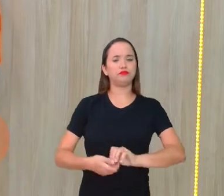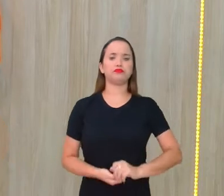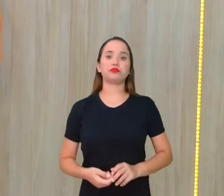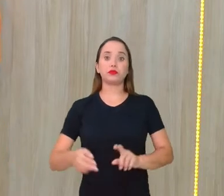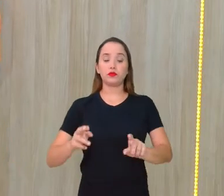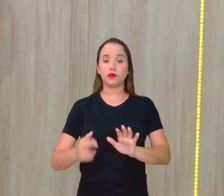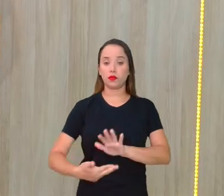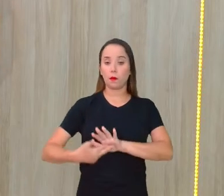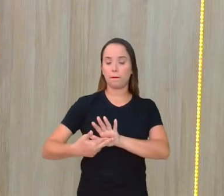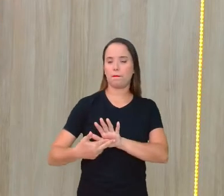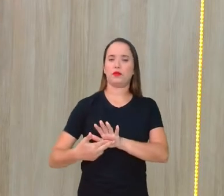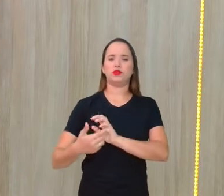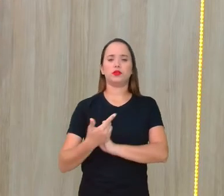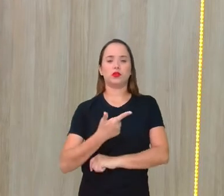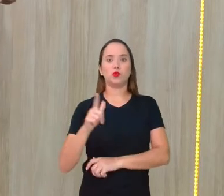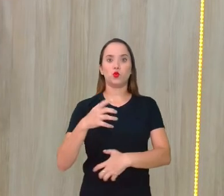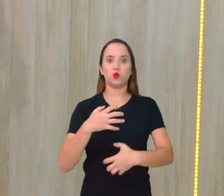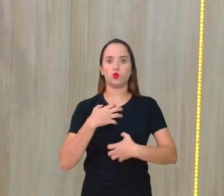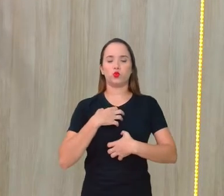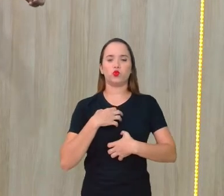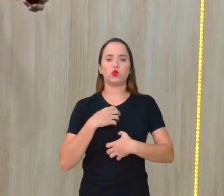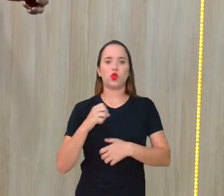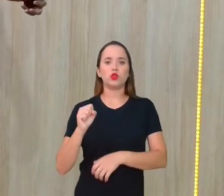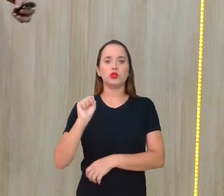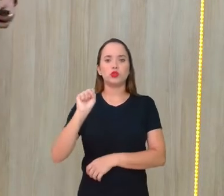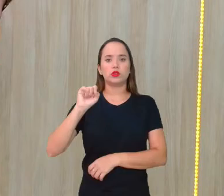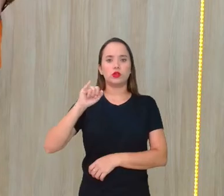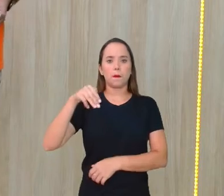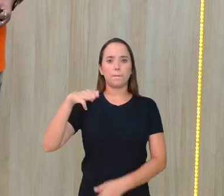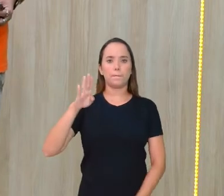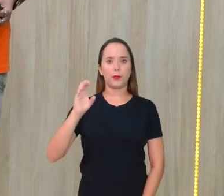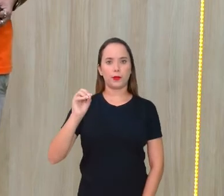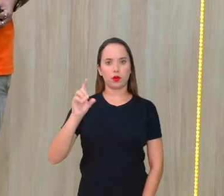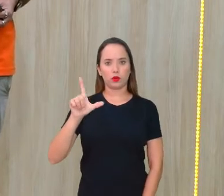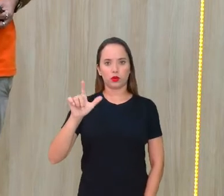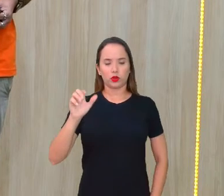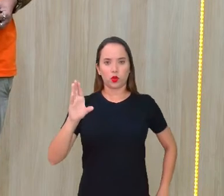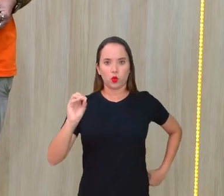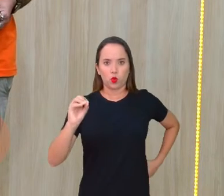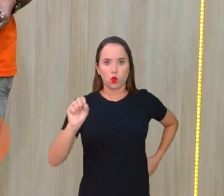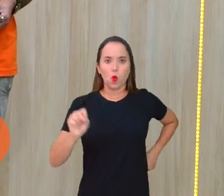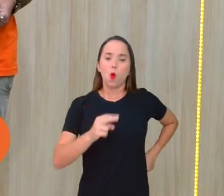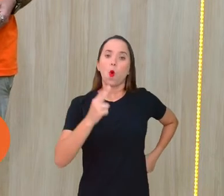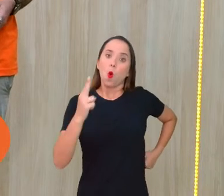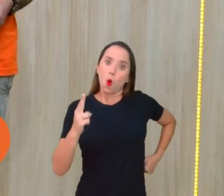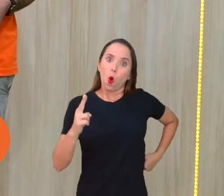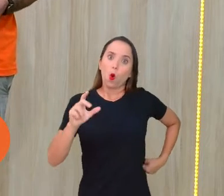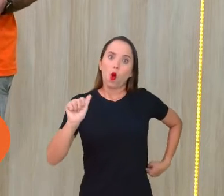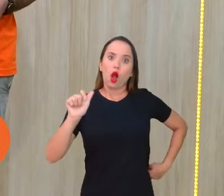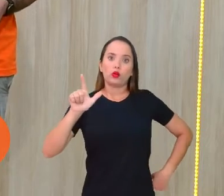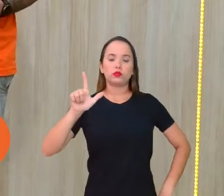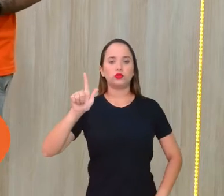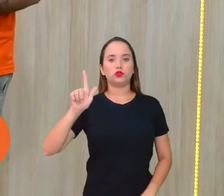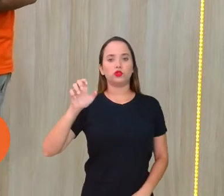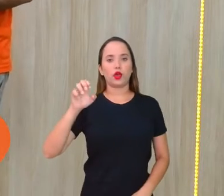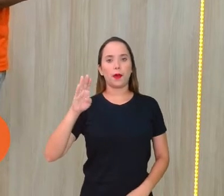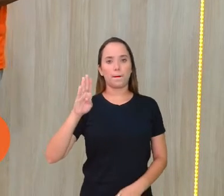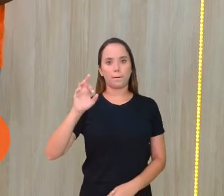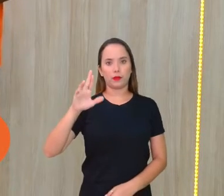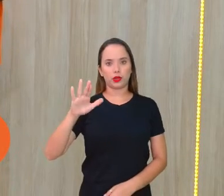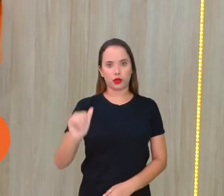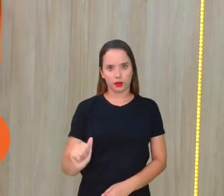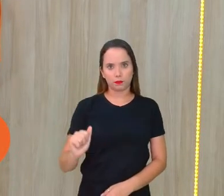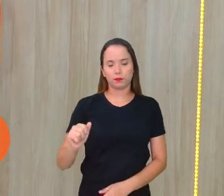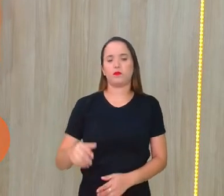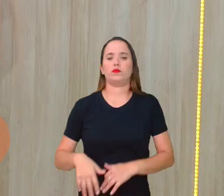chama da representação simbólica ou algébrica. A gente não vai dar tanta ênfase a essa representação, a gente vai tentar buscar mais a